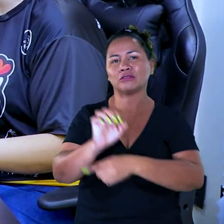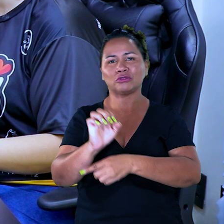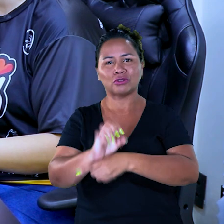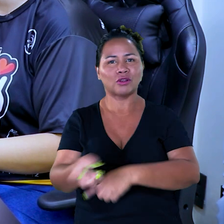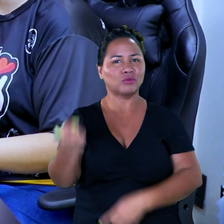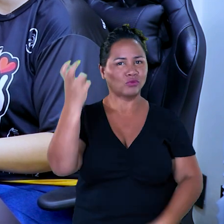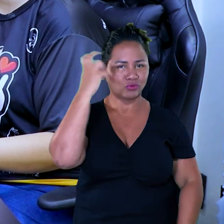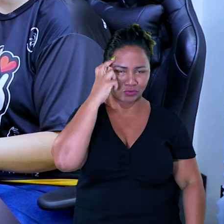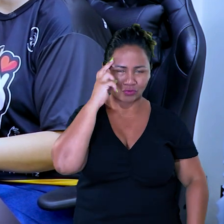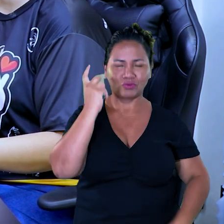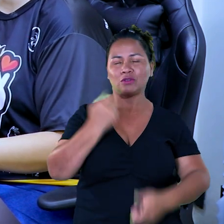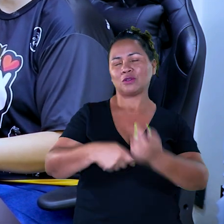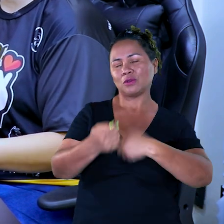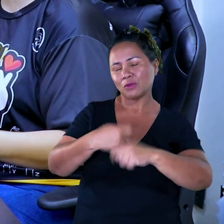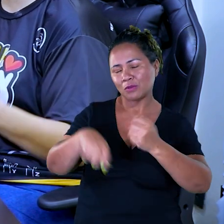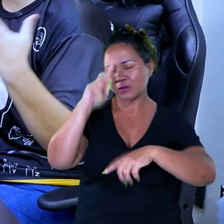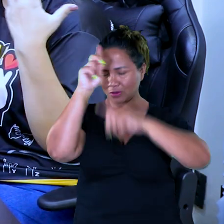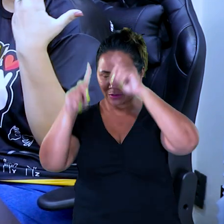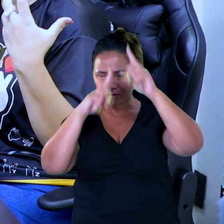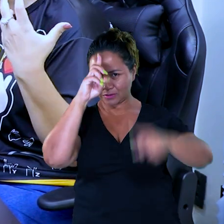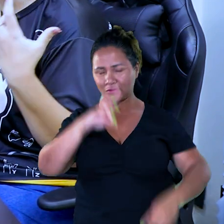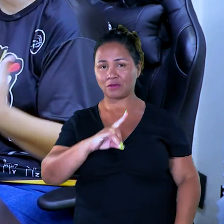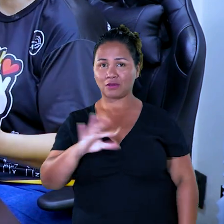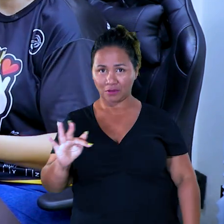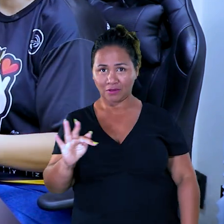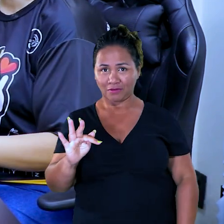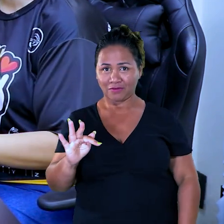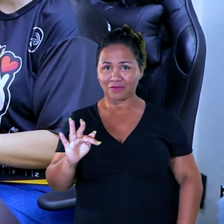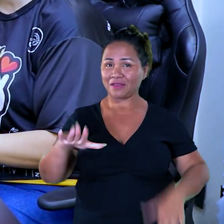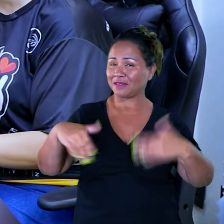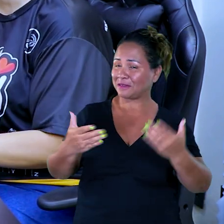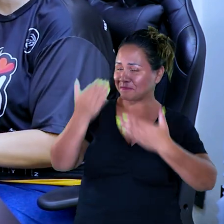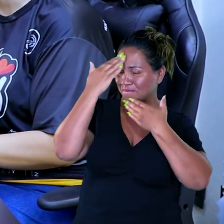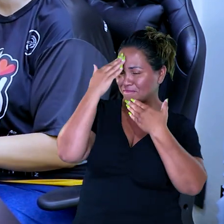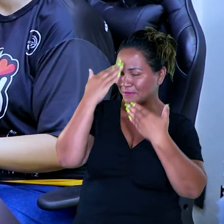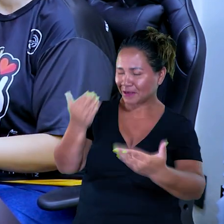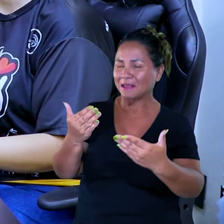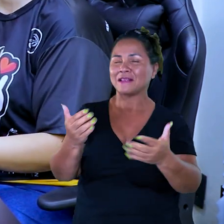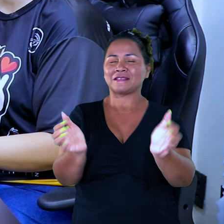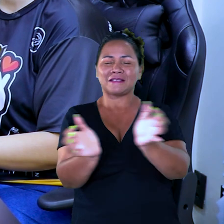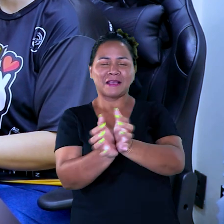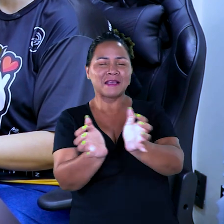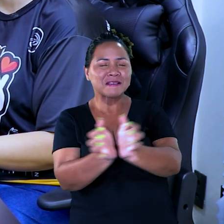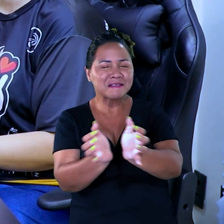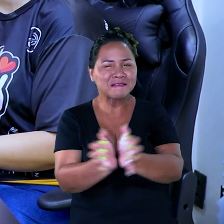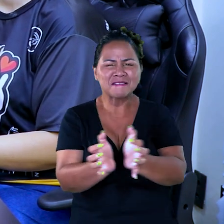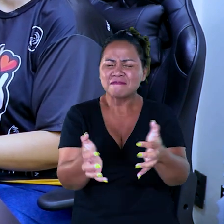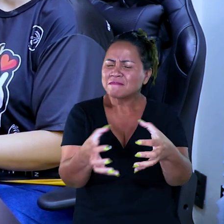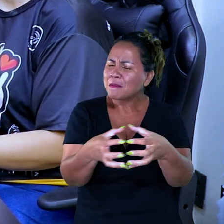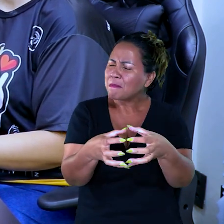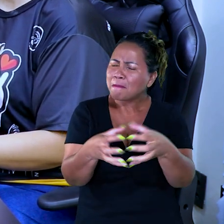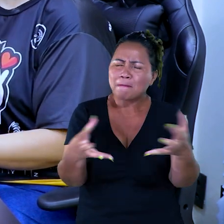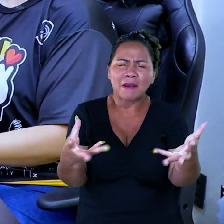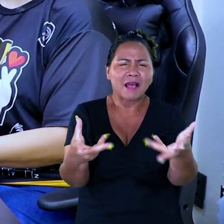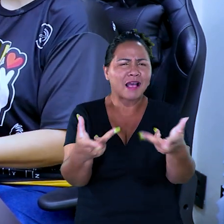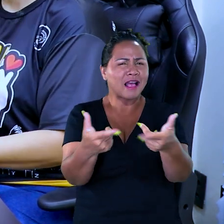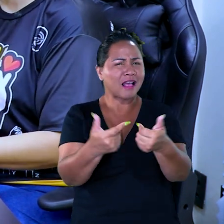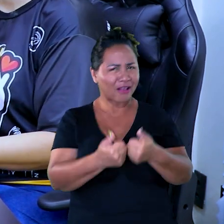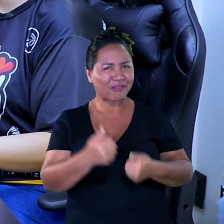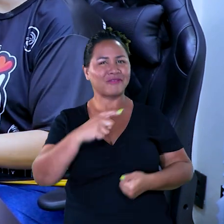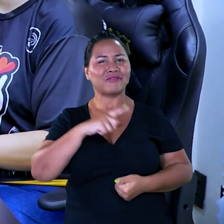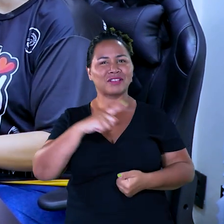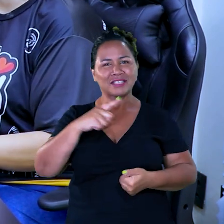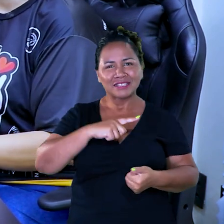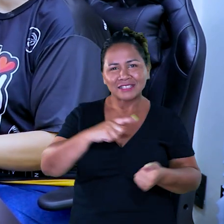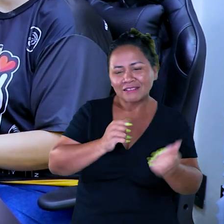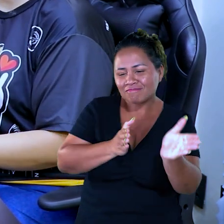fica muito feliz de fazer parte desse projeto incrível que tem levado acessibilidade, visibilidade